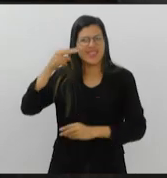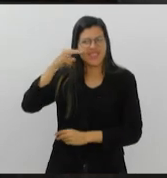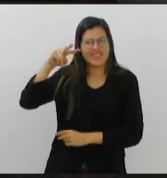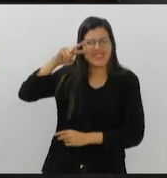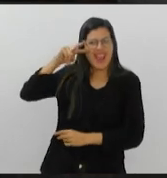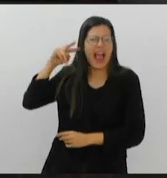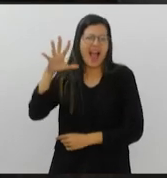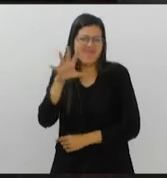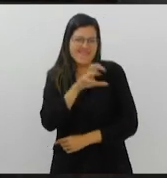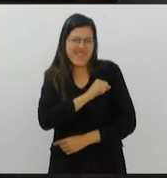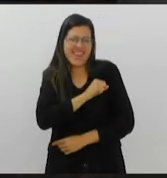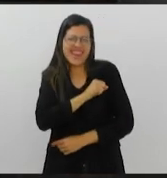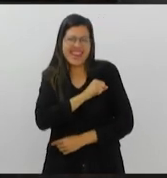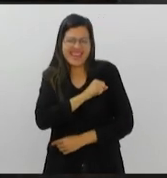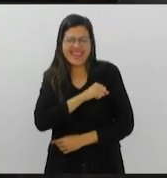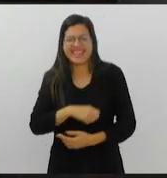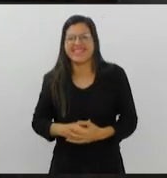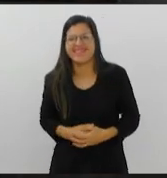amei.